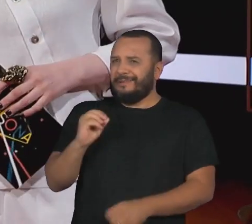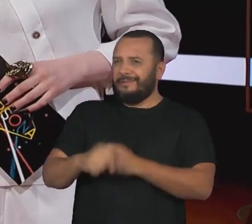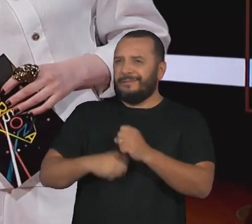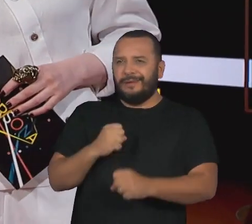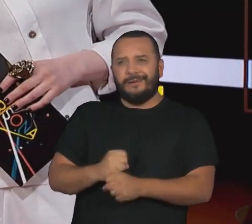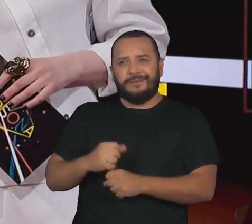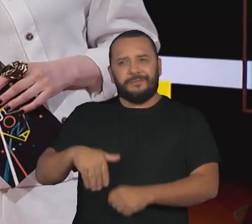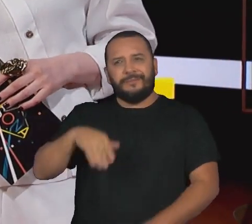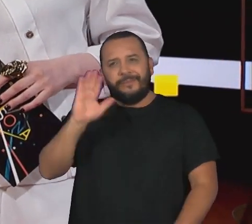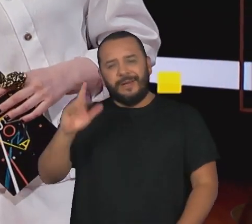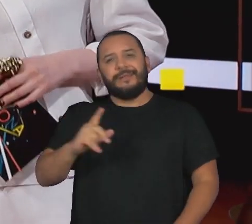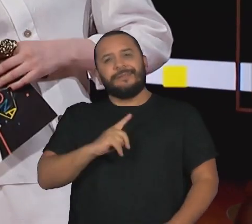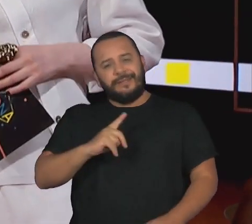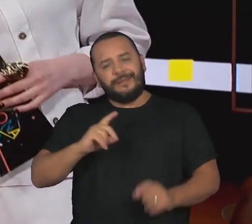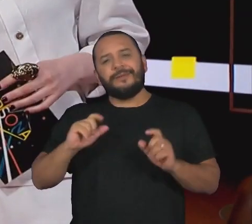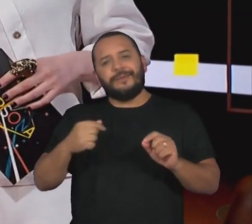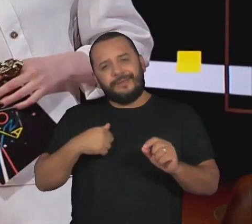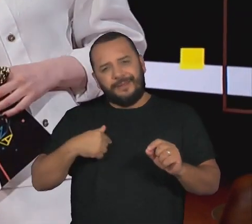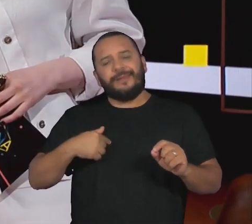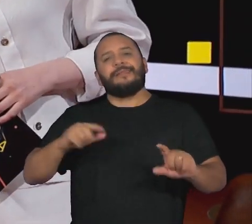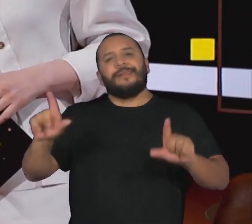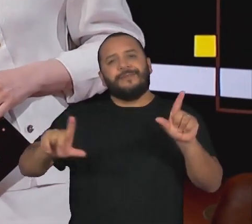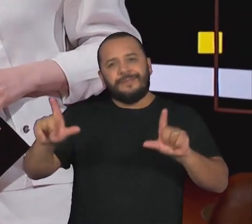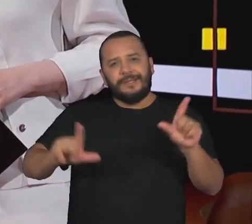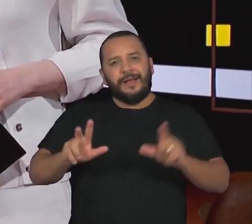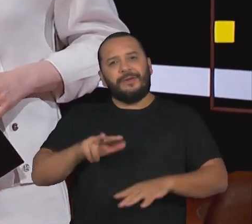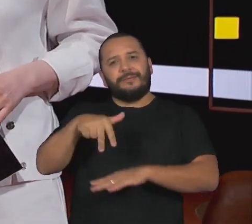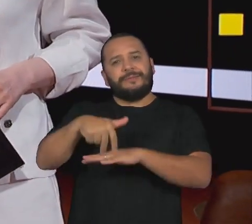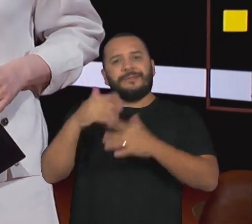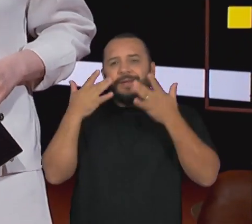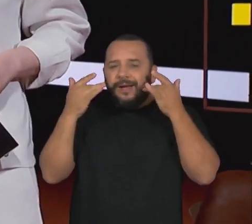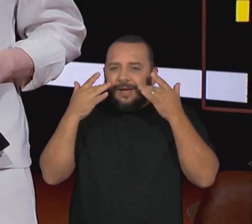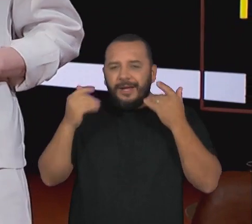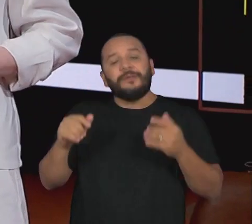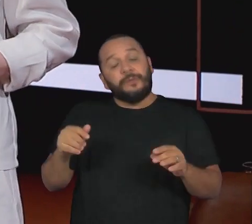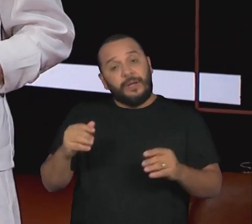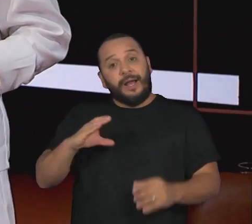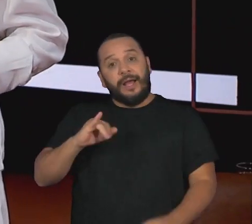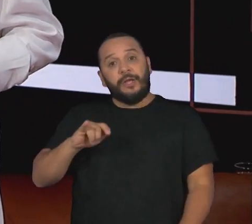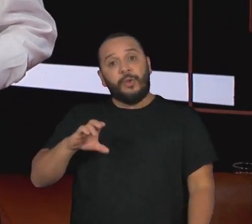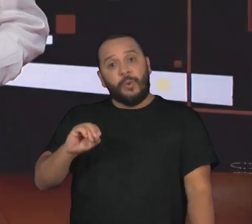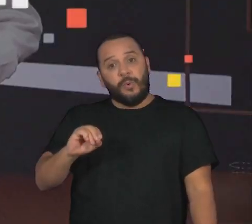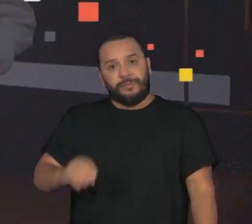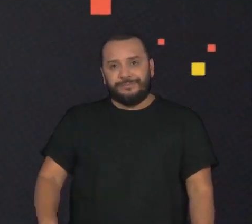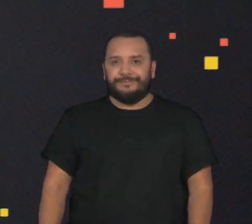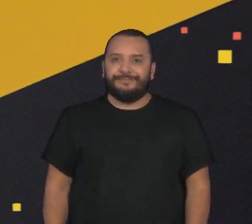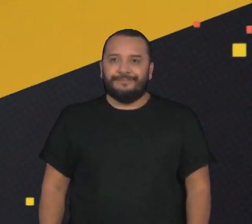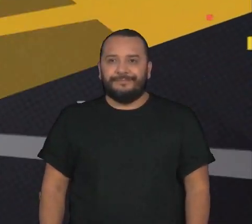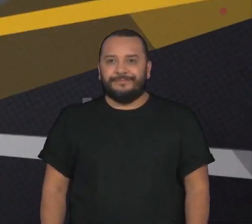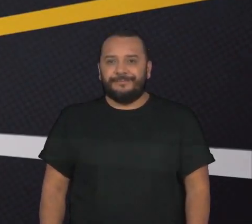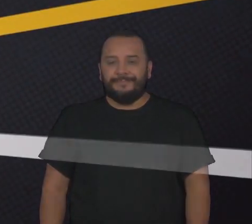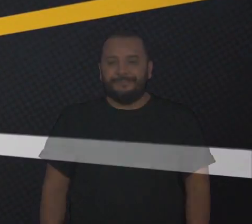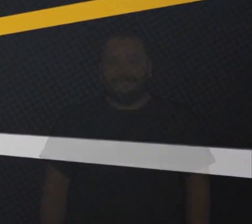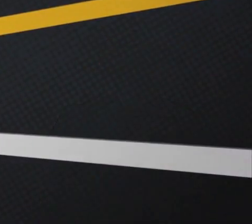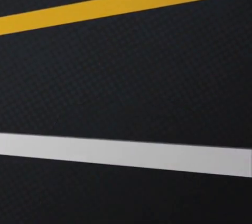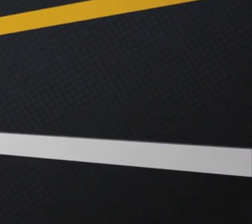anos de telas e palcos e de pura entrega. O Persona recebe Caio Blatt.